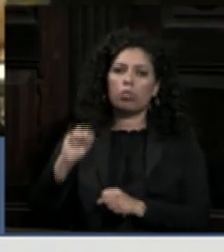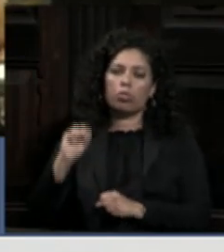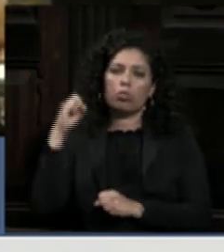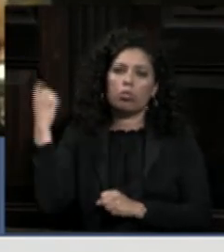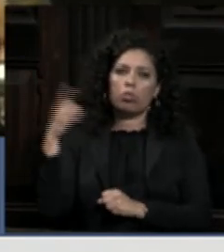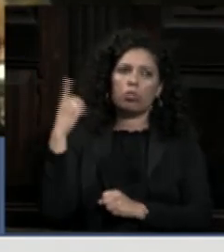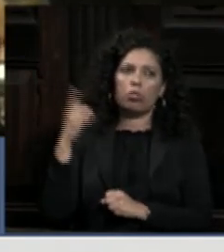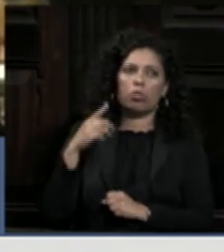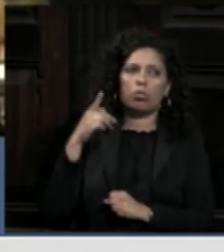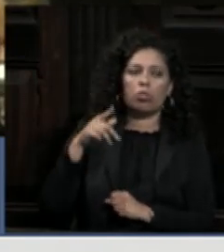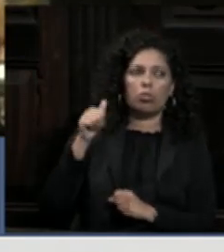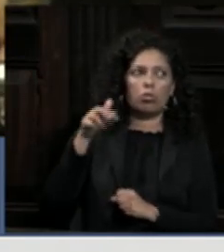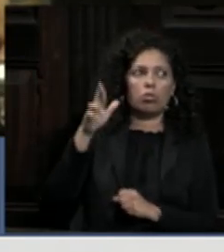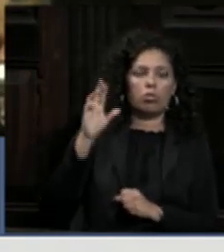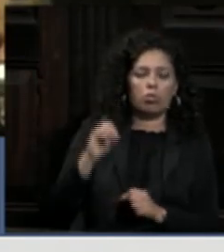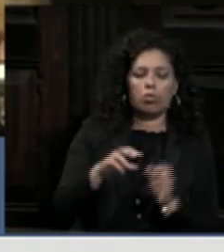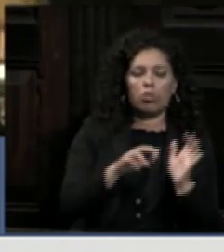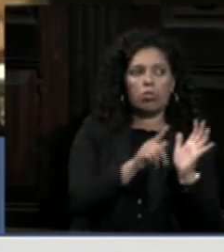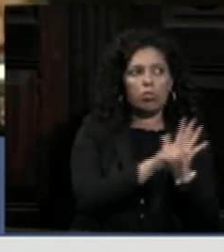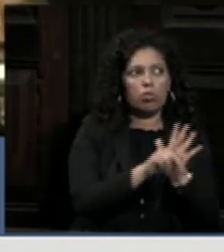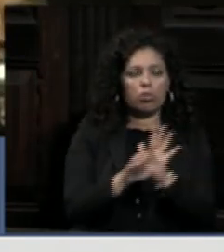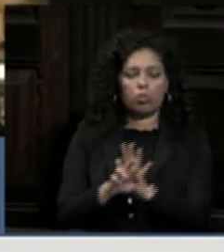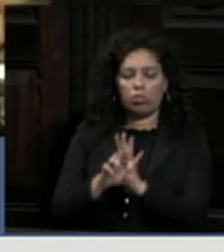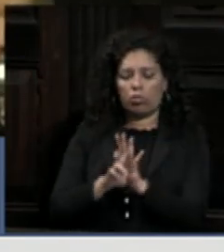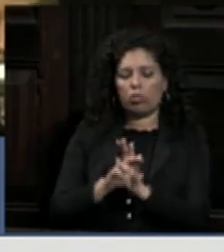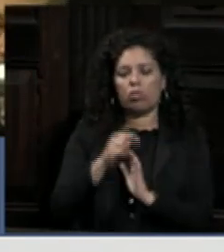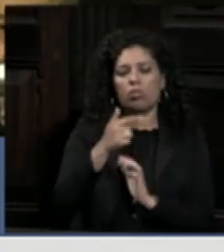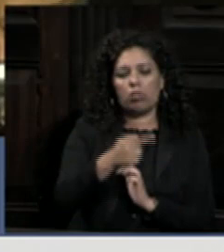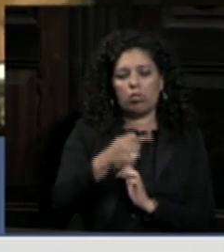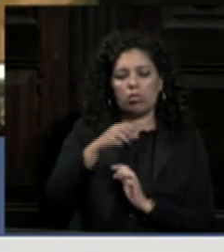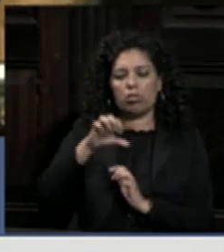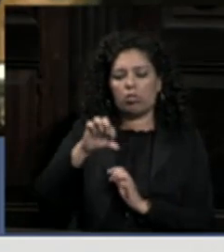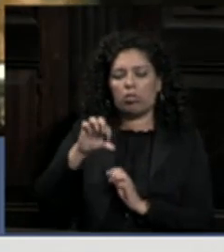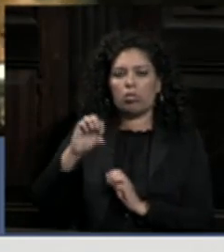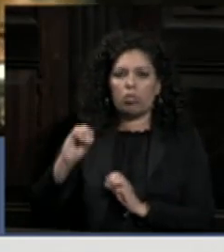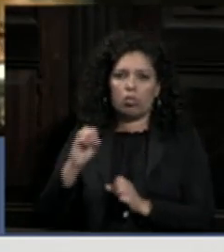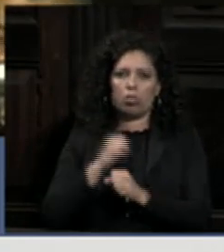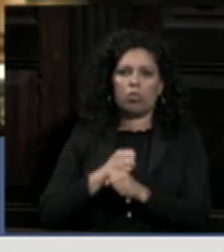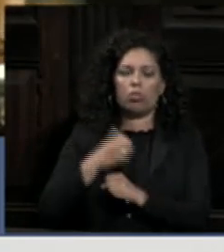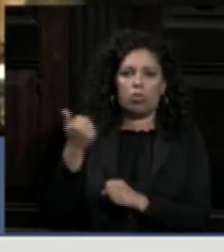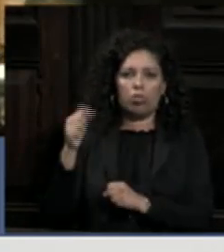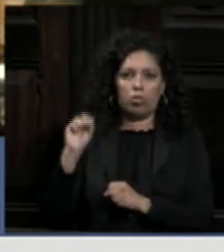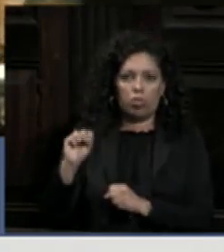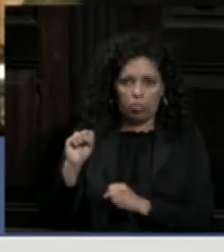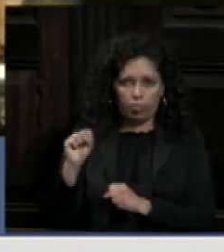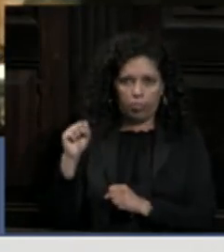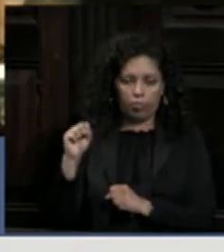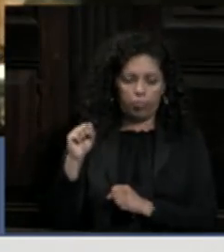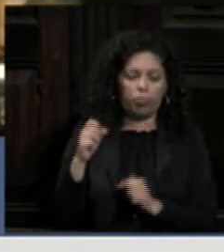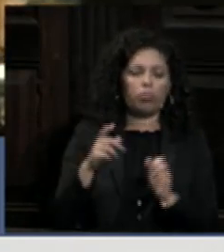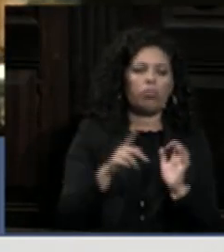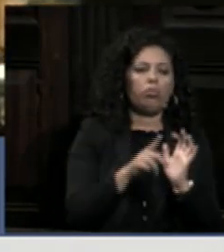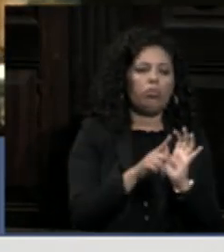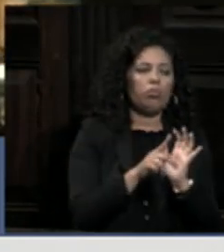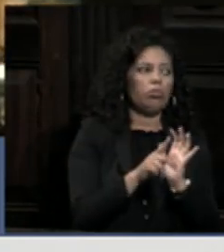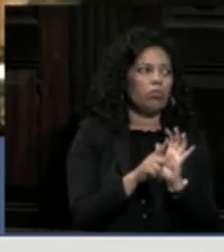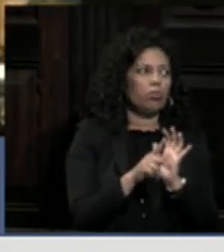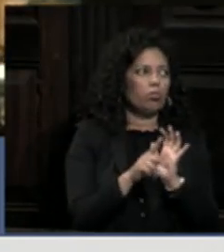paulo ramos projeto de resolução número 790 2018 autoria do deputado renato cozzolino